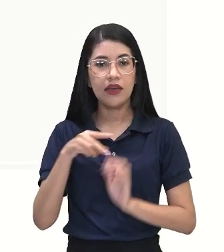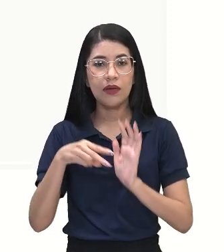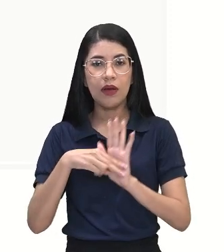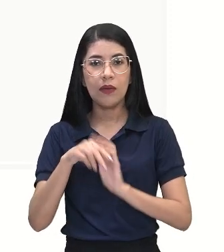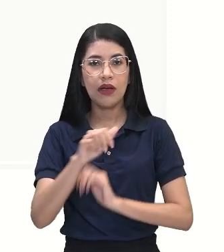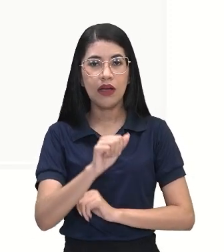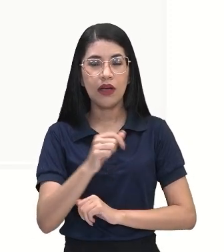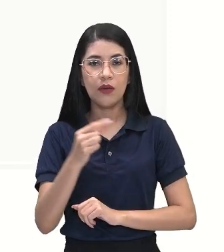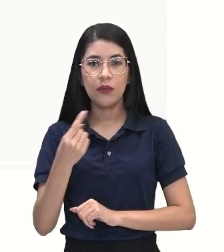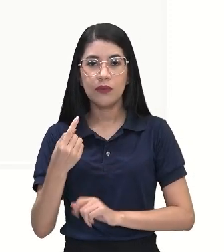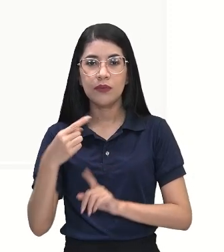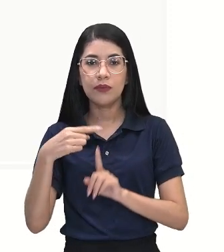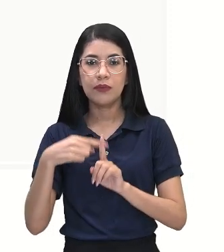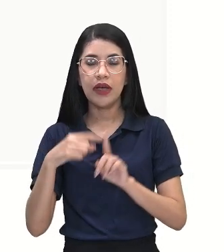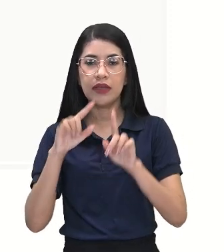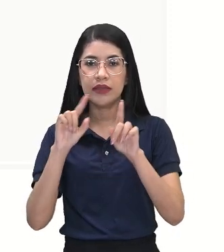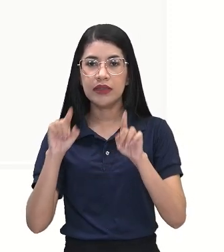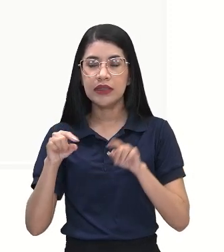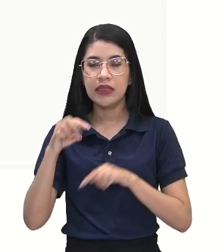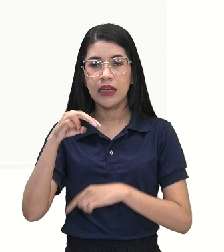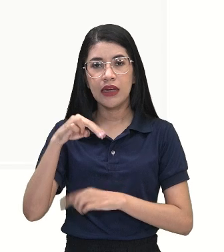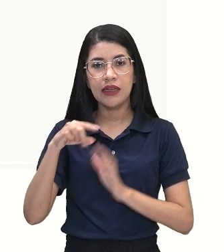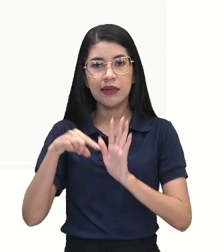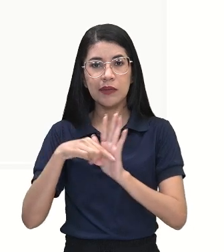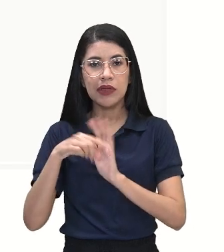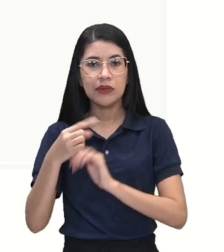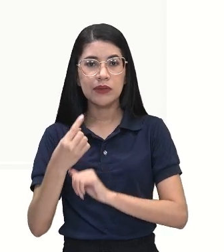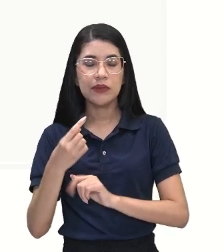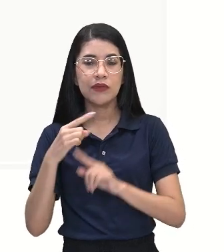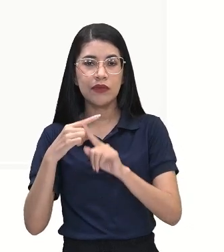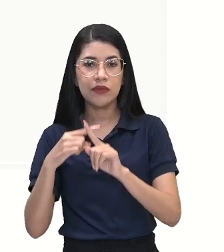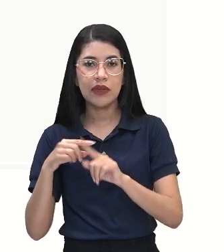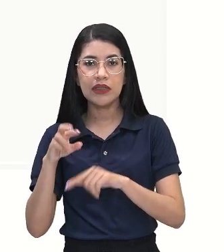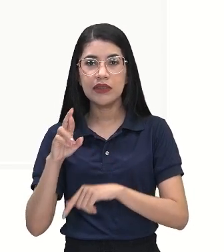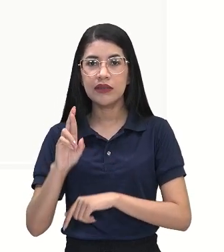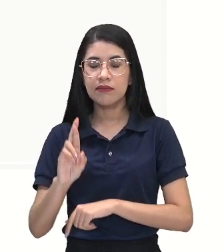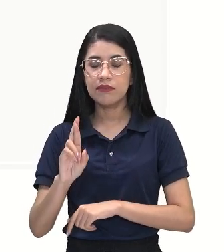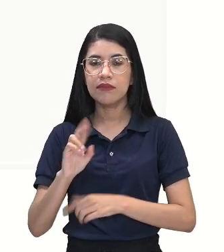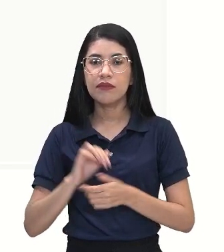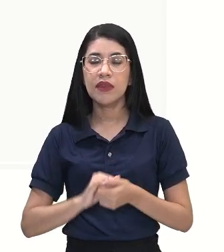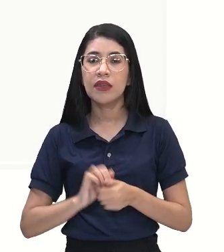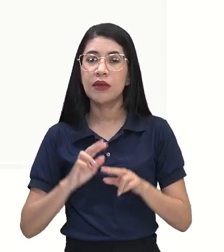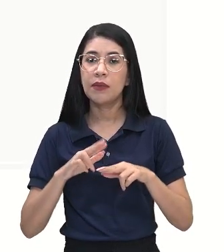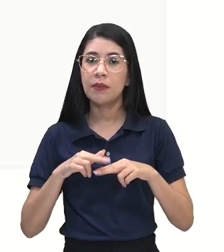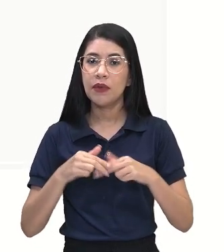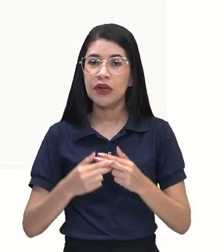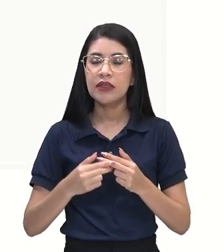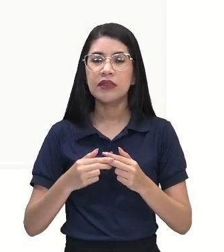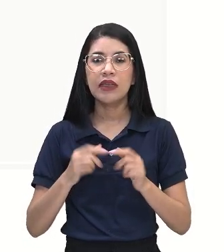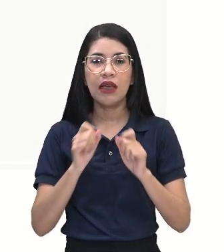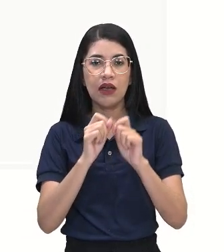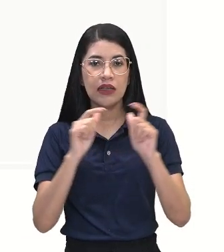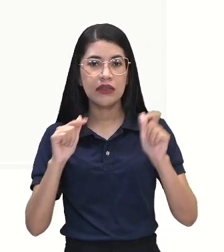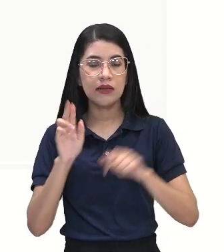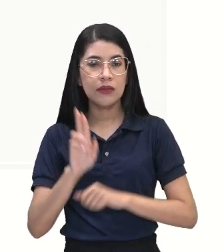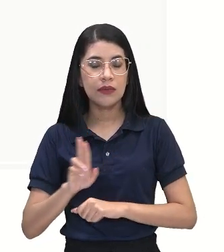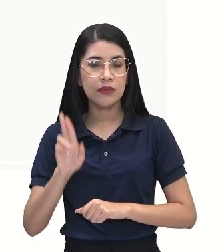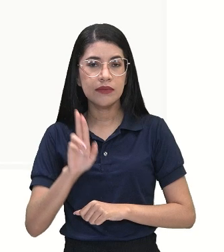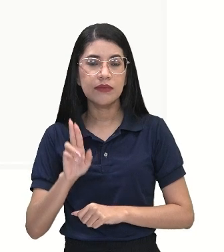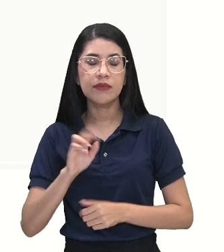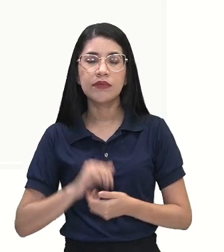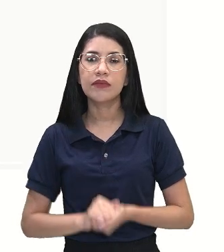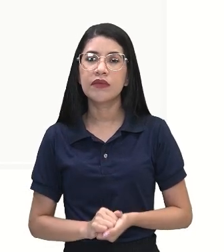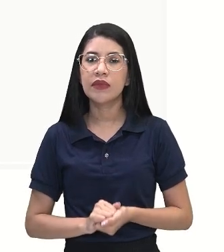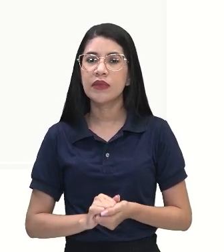1 mais n menos 1 vezes a razão. É para isso que serve essa fórmula aí. Olha